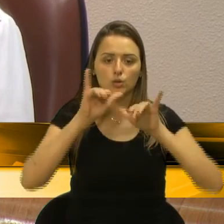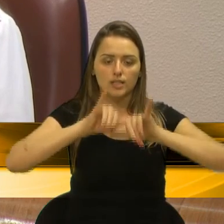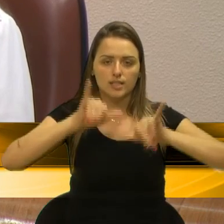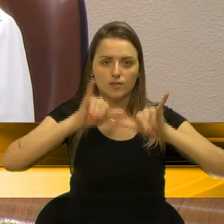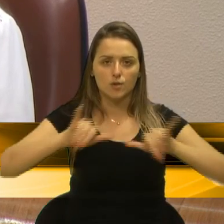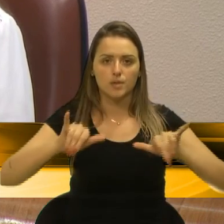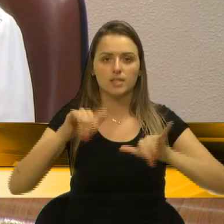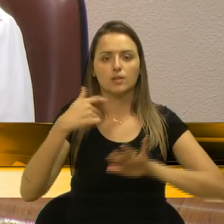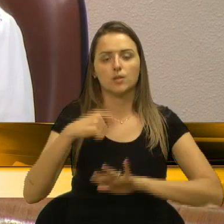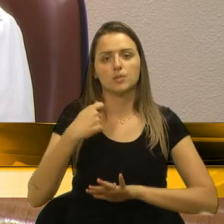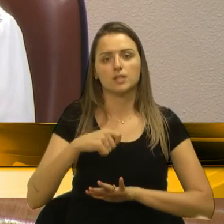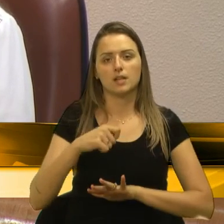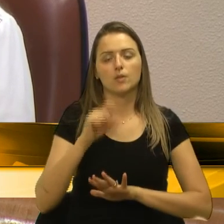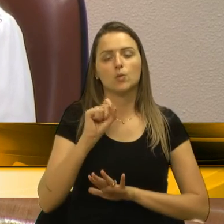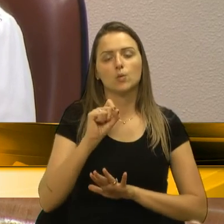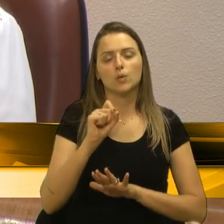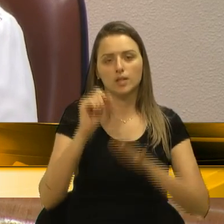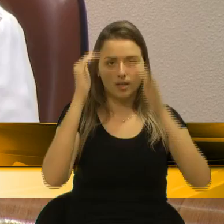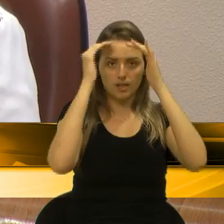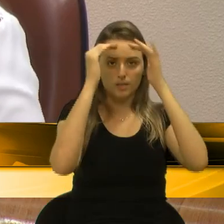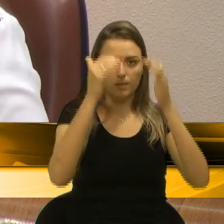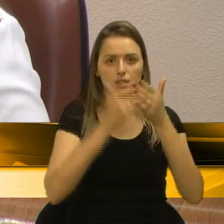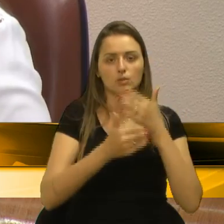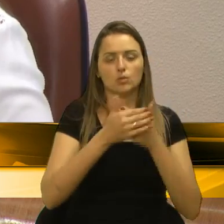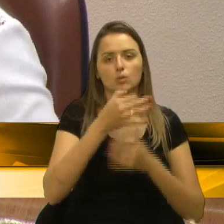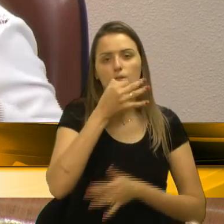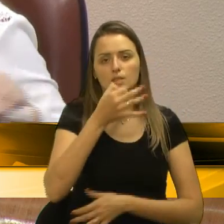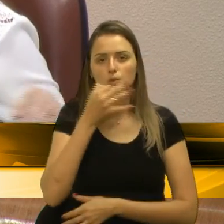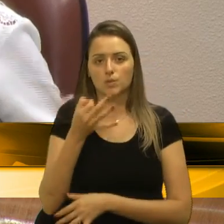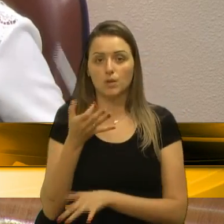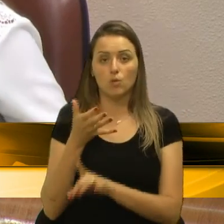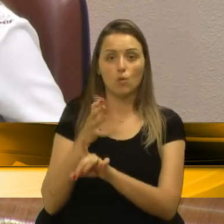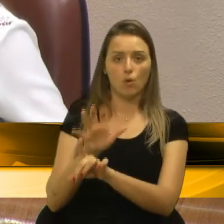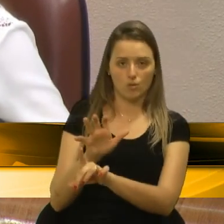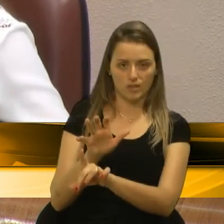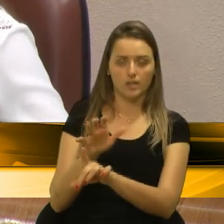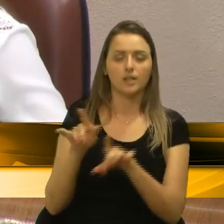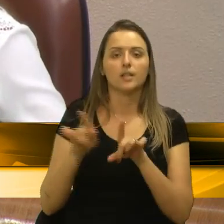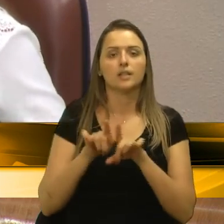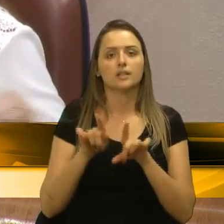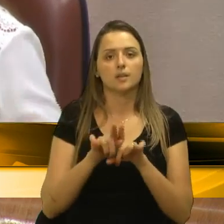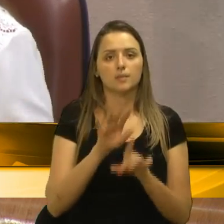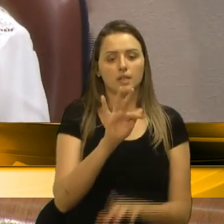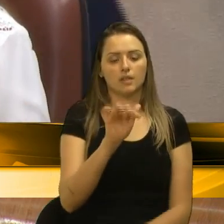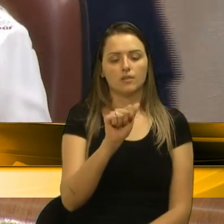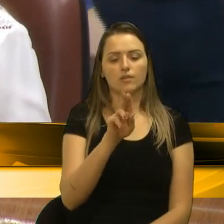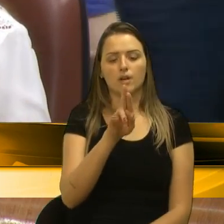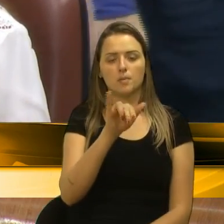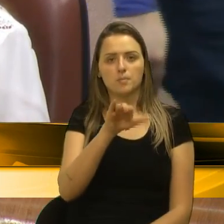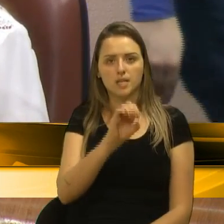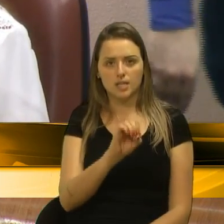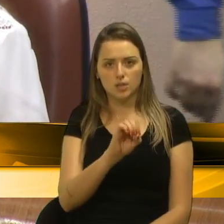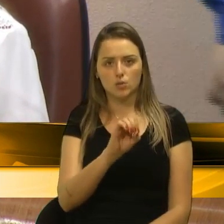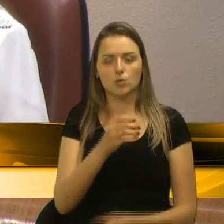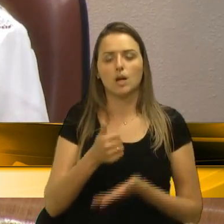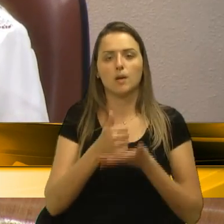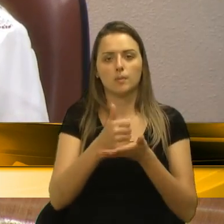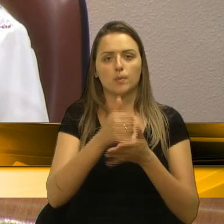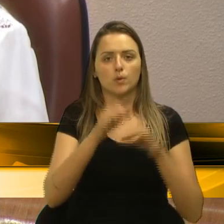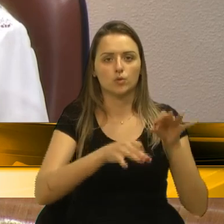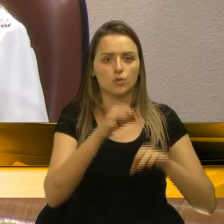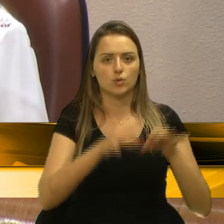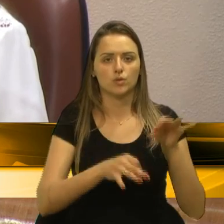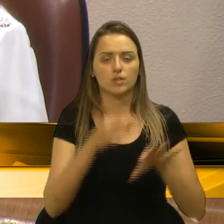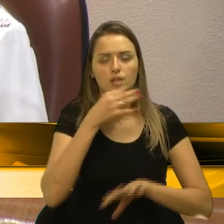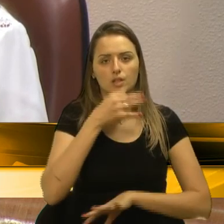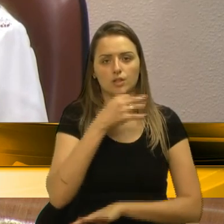prestar, com a brevidade exigida, respeitadas as opiniões contrárias. Respeitosamente, Fabrício P. Cairelli, assessor jurídico, Caxias do Sul, 24